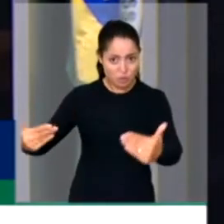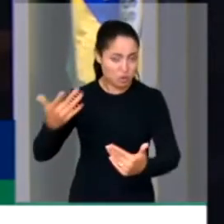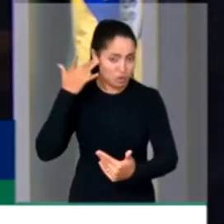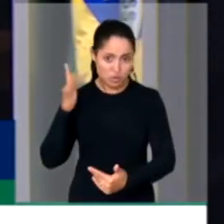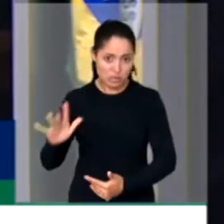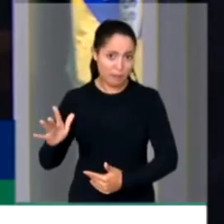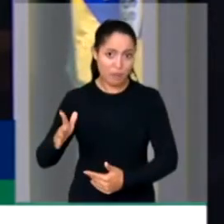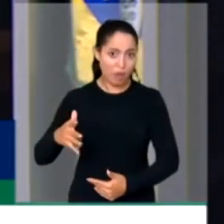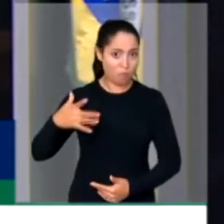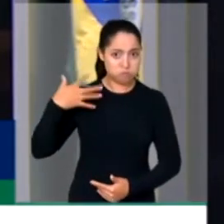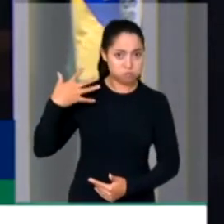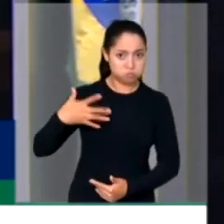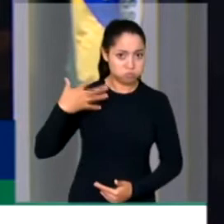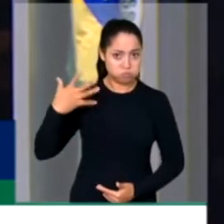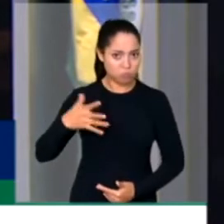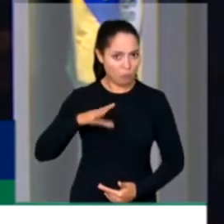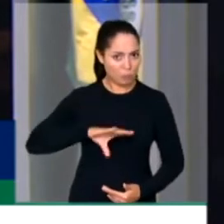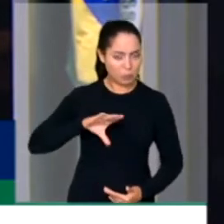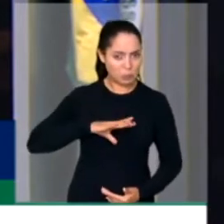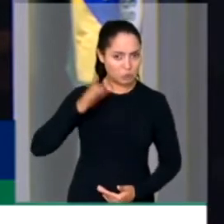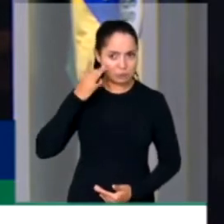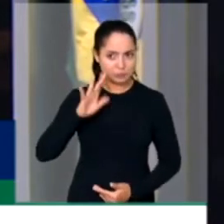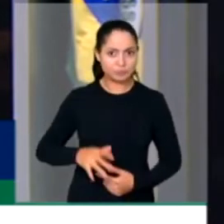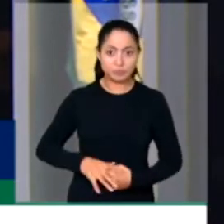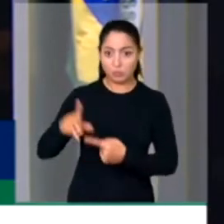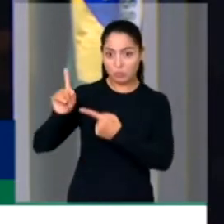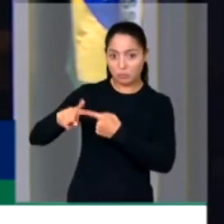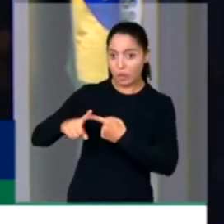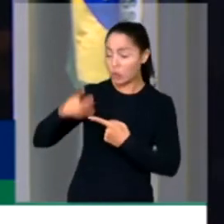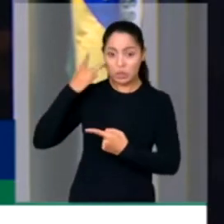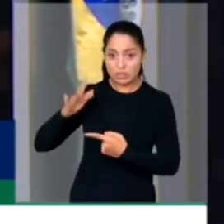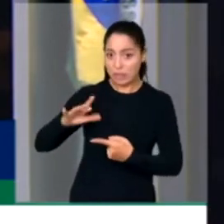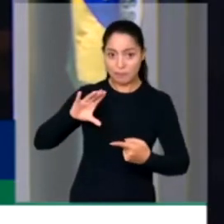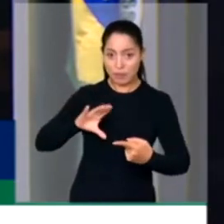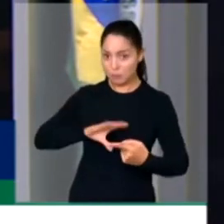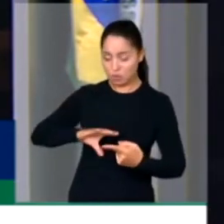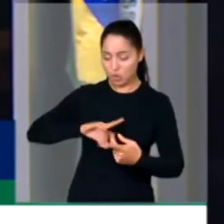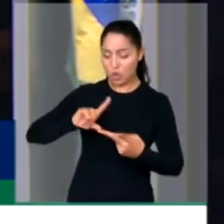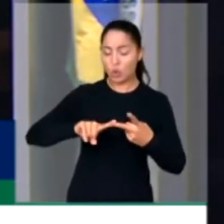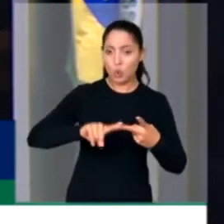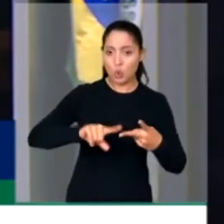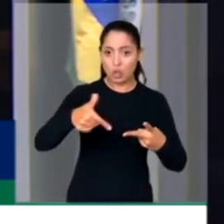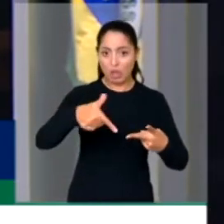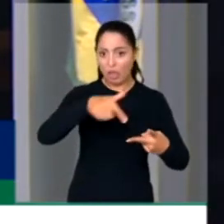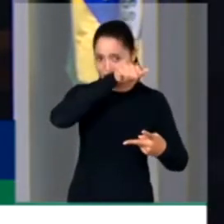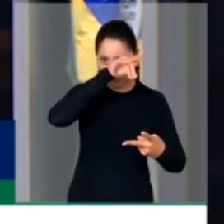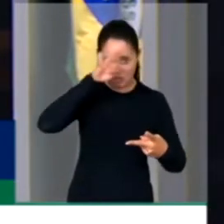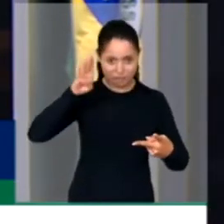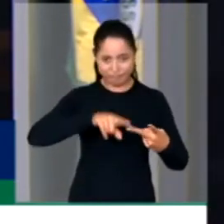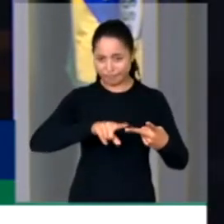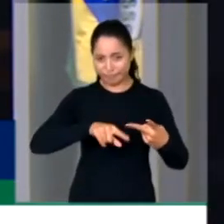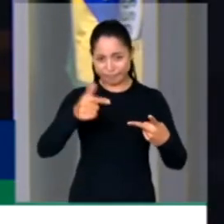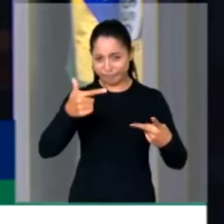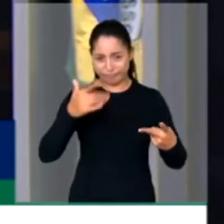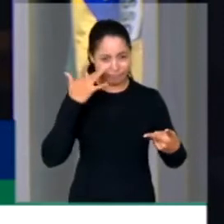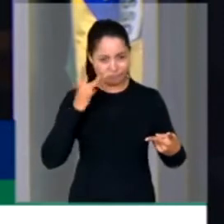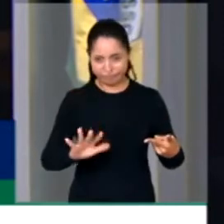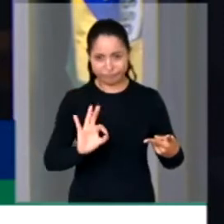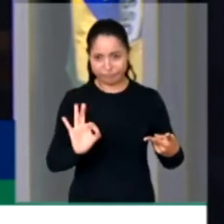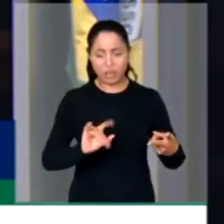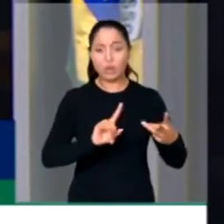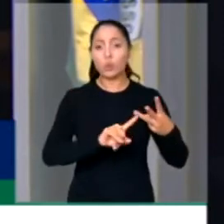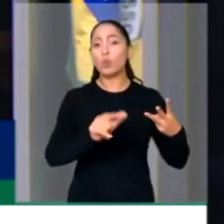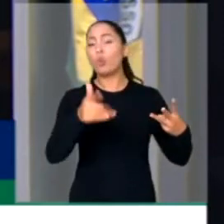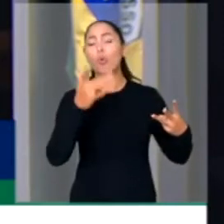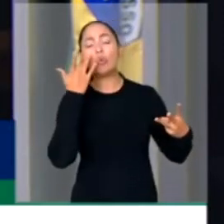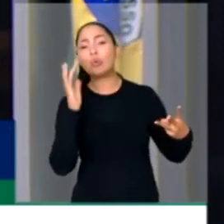ser brasileiro, outro para o seu analfabeto funcional. E o terceiro, eu nem vou citar, porque eu não sei se o currículo é